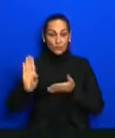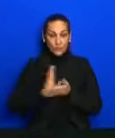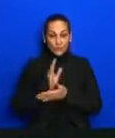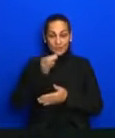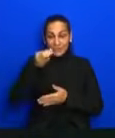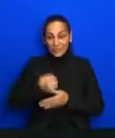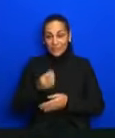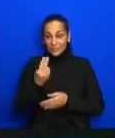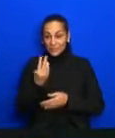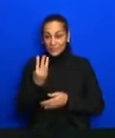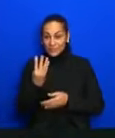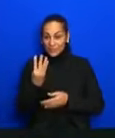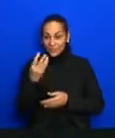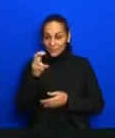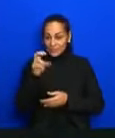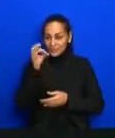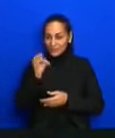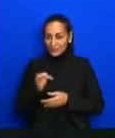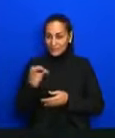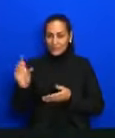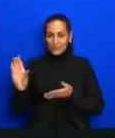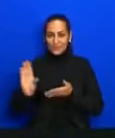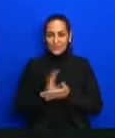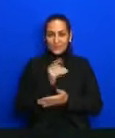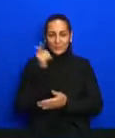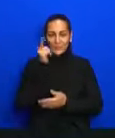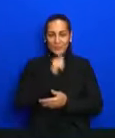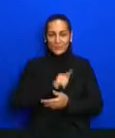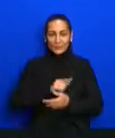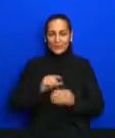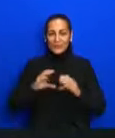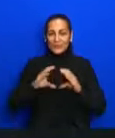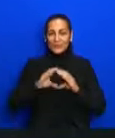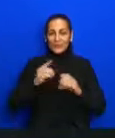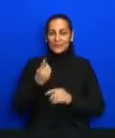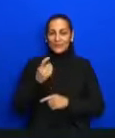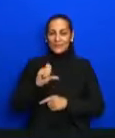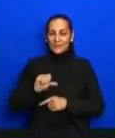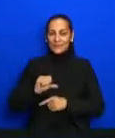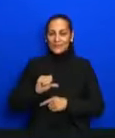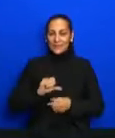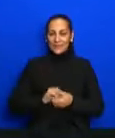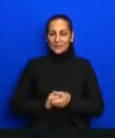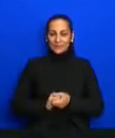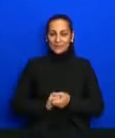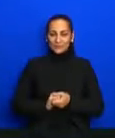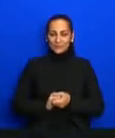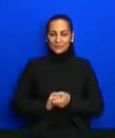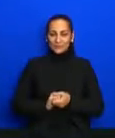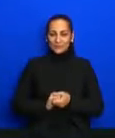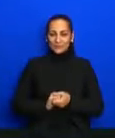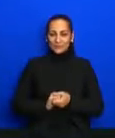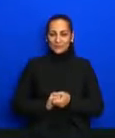prêmios acertando 2, 3, 4 ou 5 números. Bola sorteada, 19. Número 19.